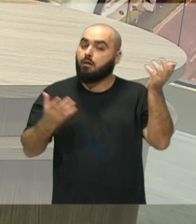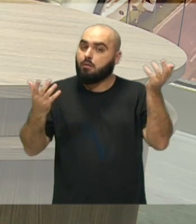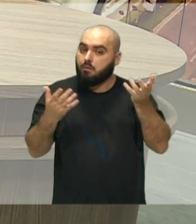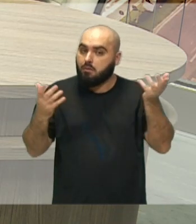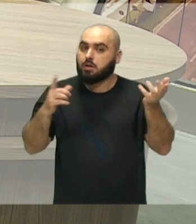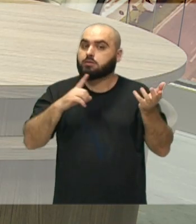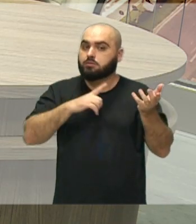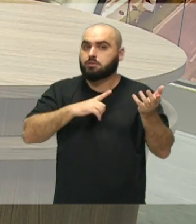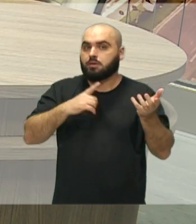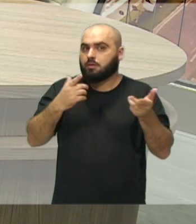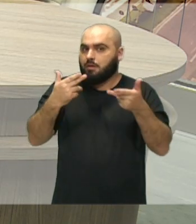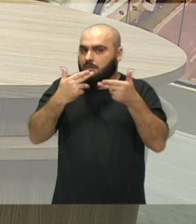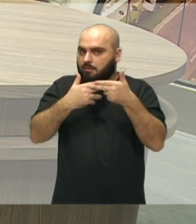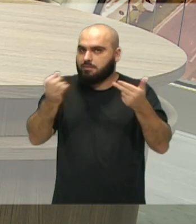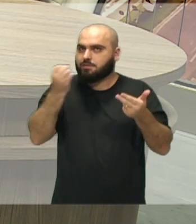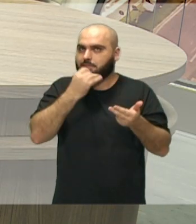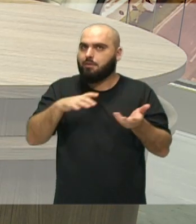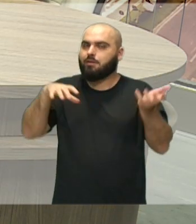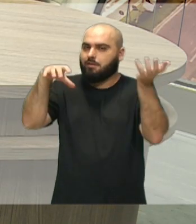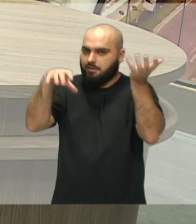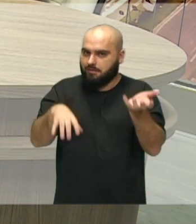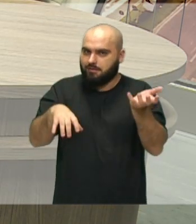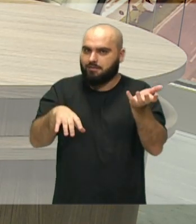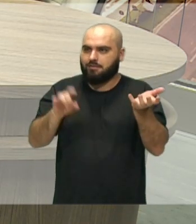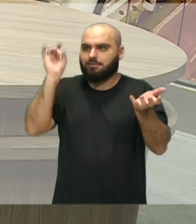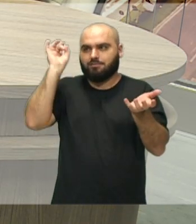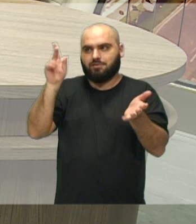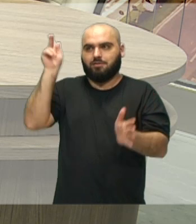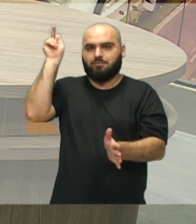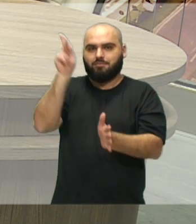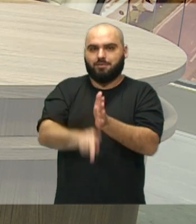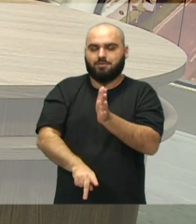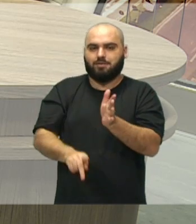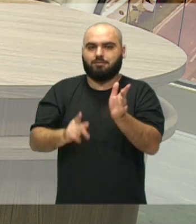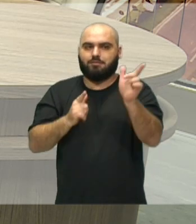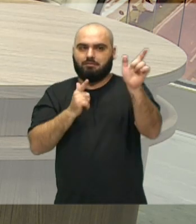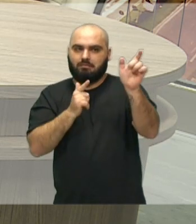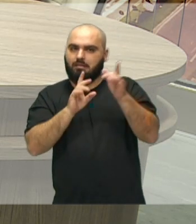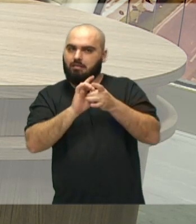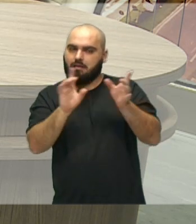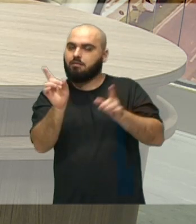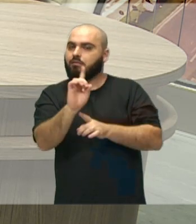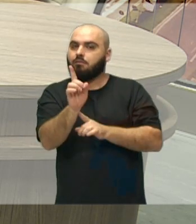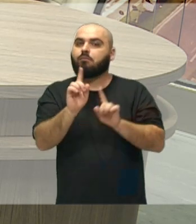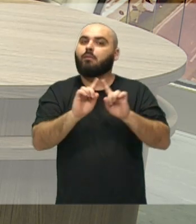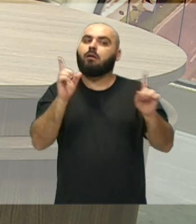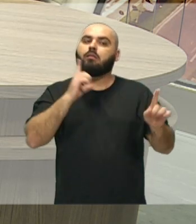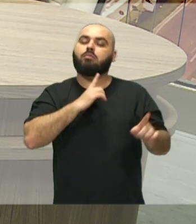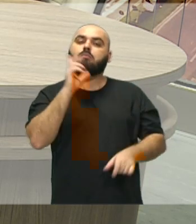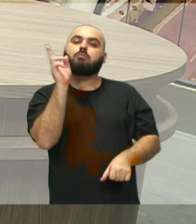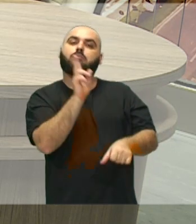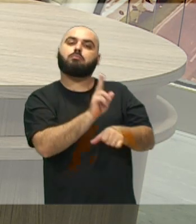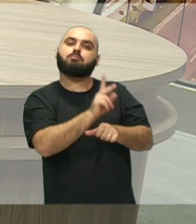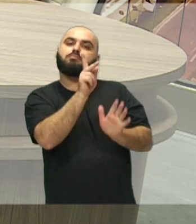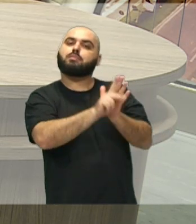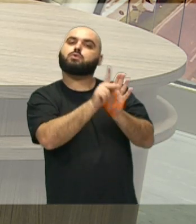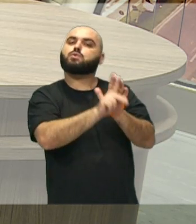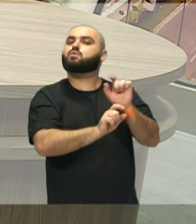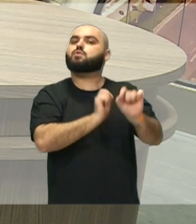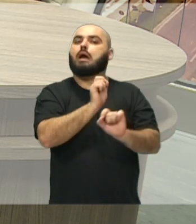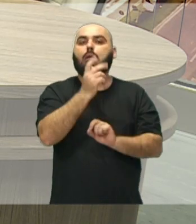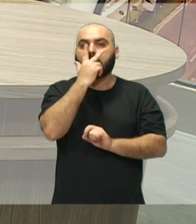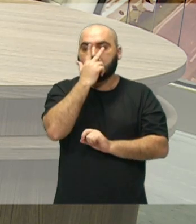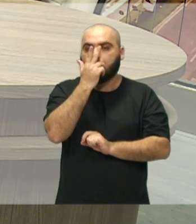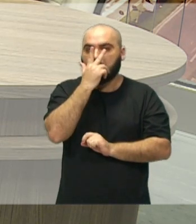também tem coisas boas na Câmara Federal, não apenas projetos para liberar a caça, mas tem projetos, por exemplo, que ampliam